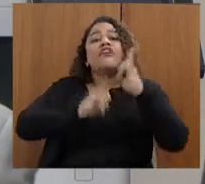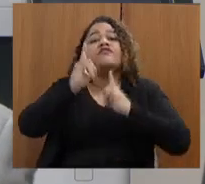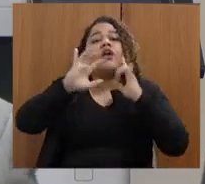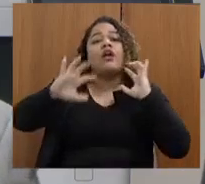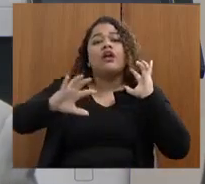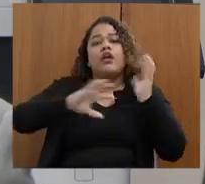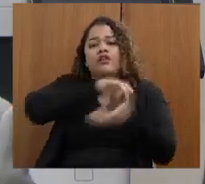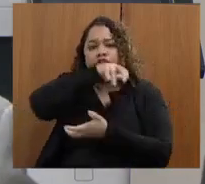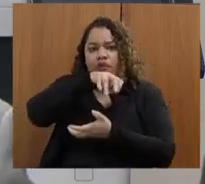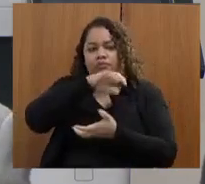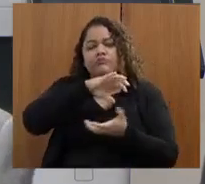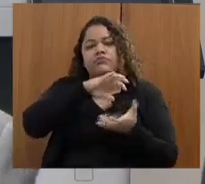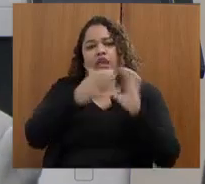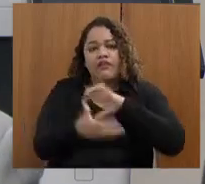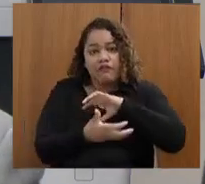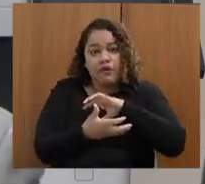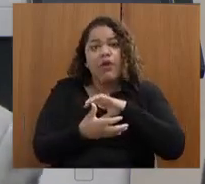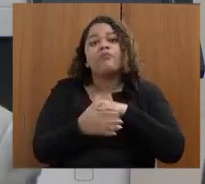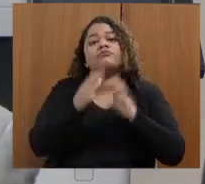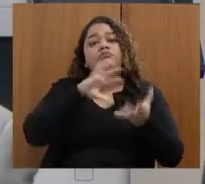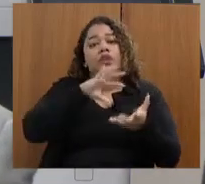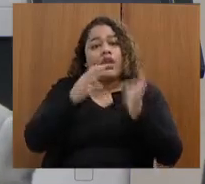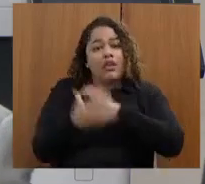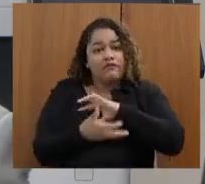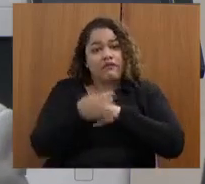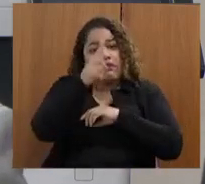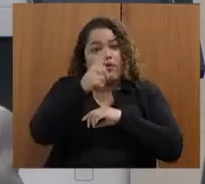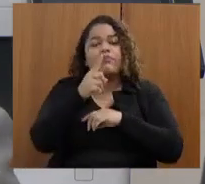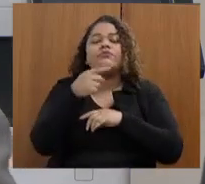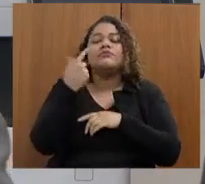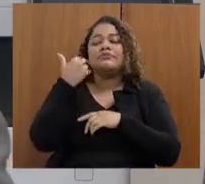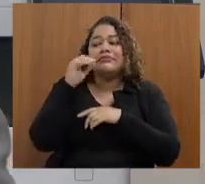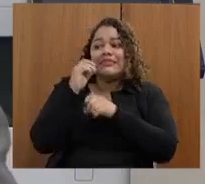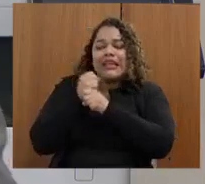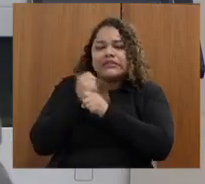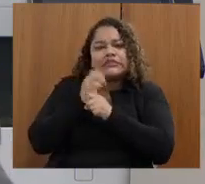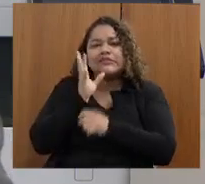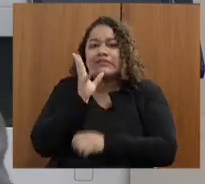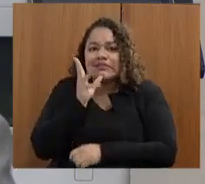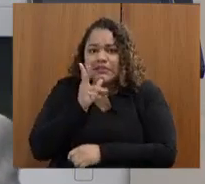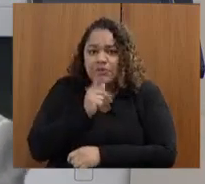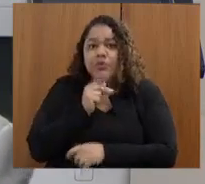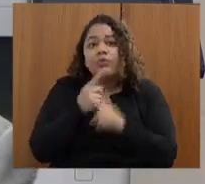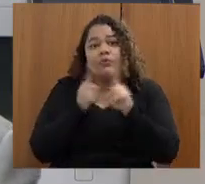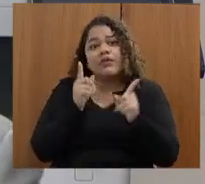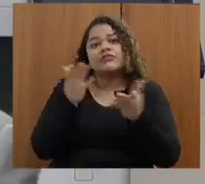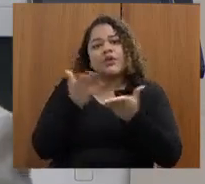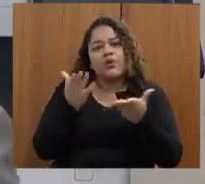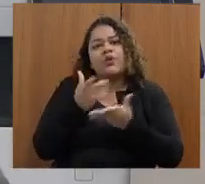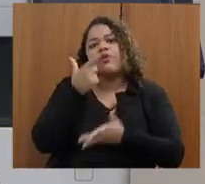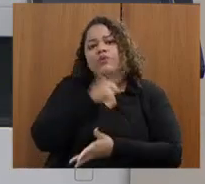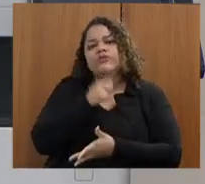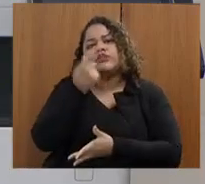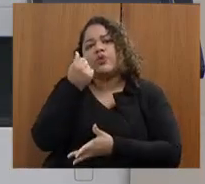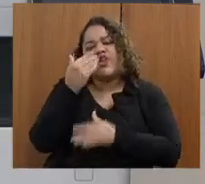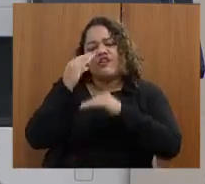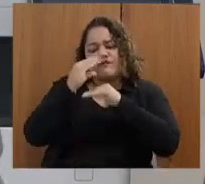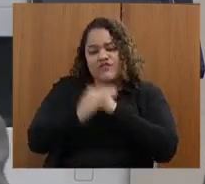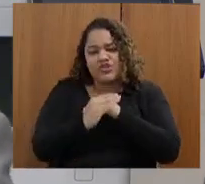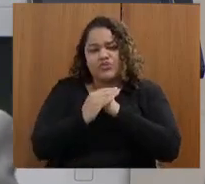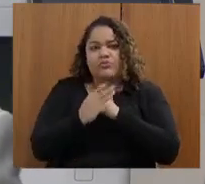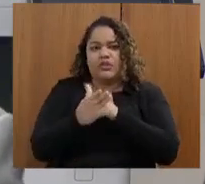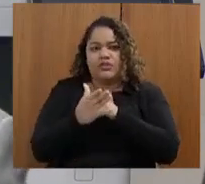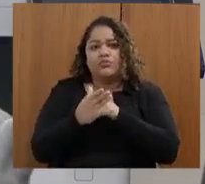agora depois de uma década nós estamos conseguindo investimento com todo o esforço da reitora e de toda a equipe da